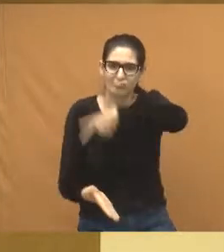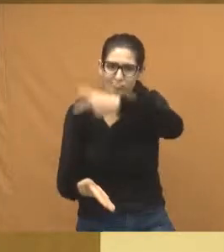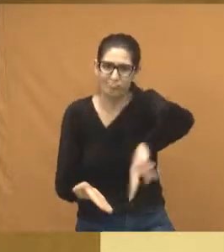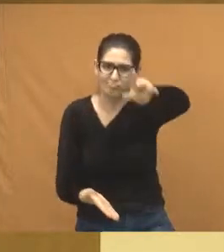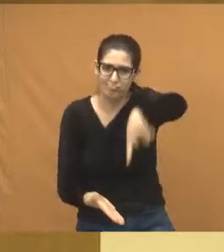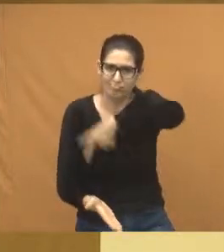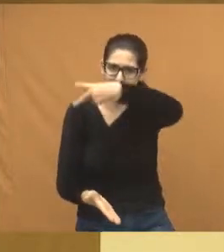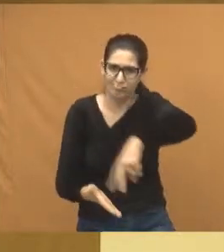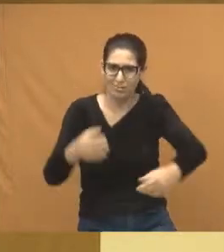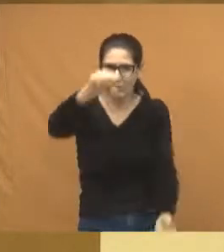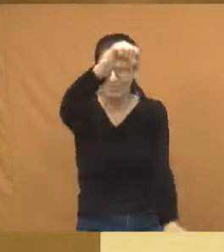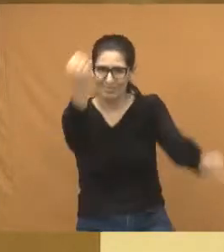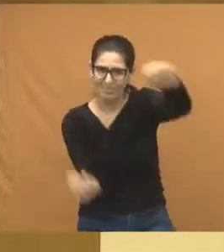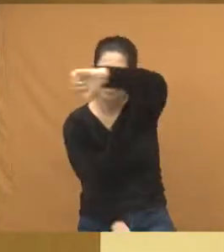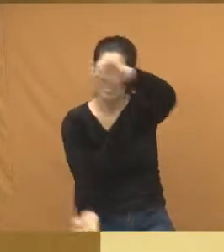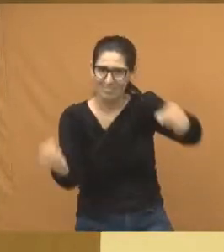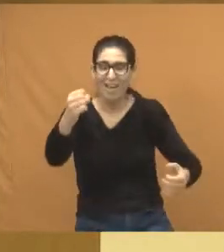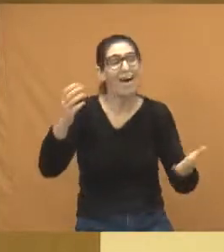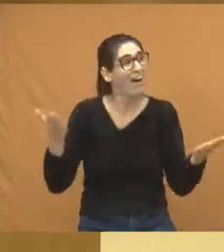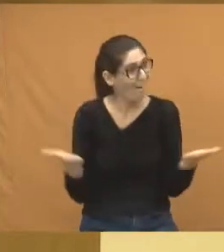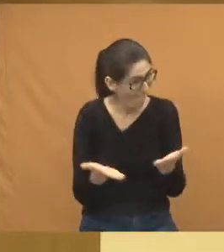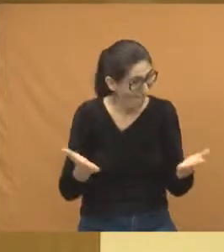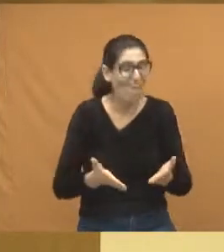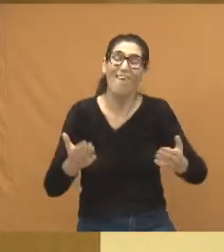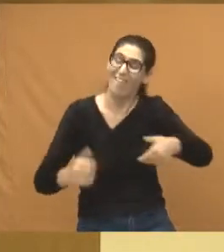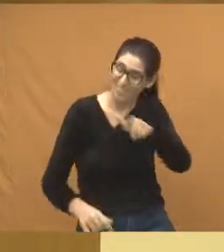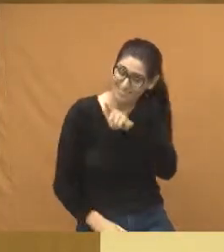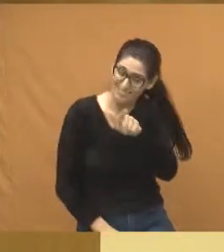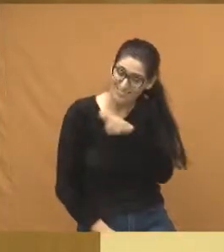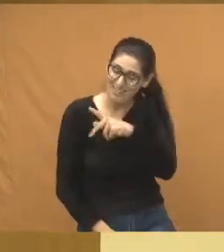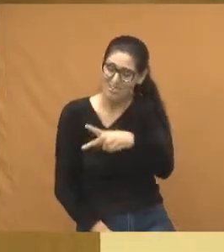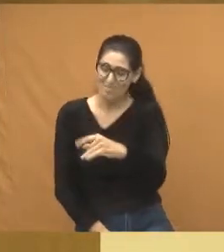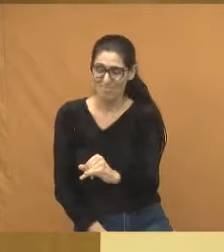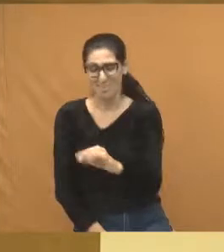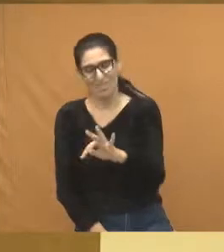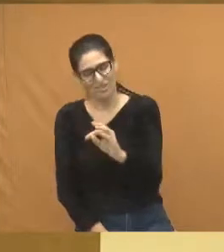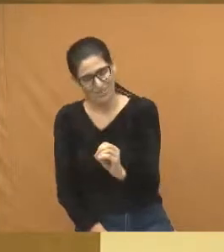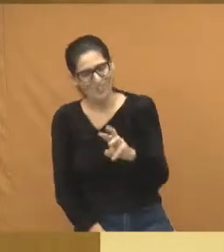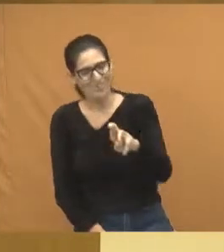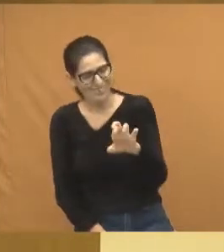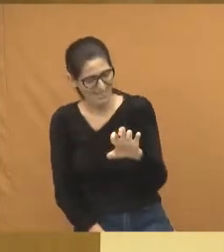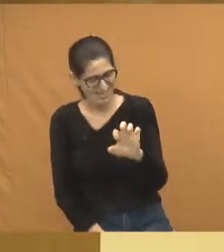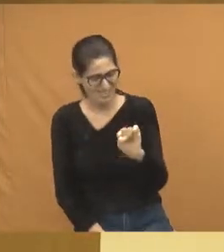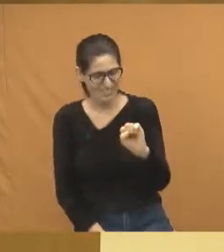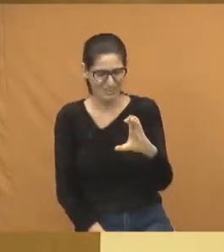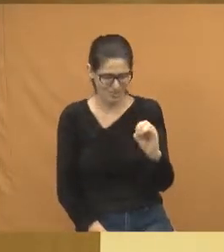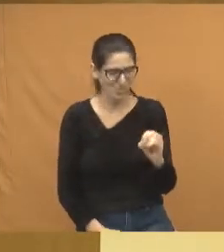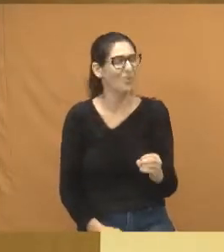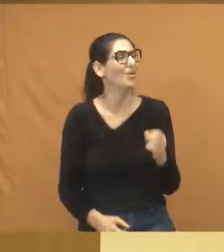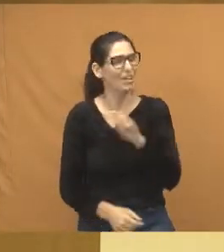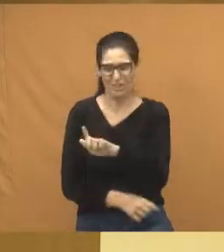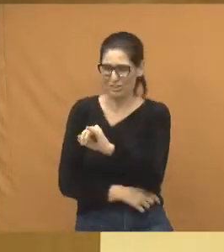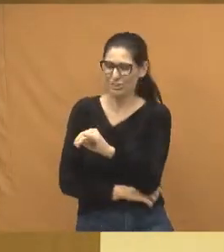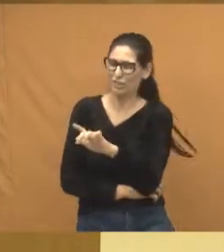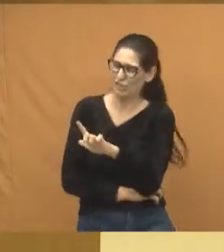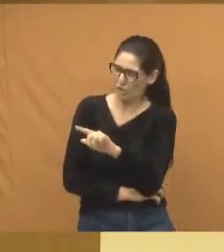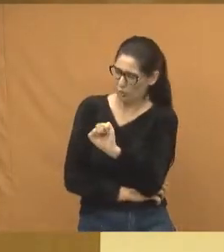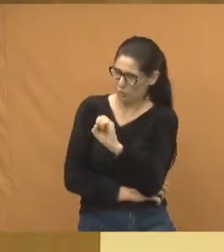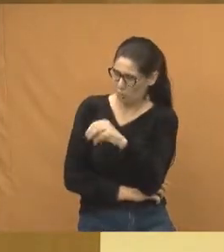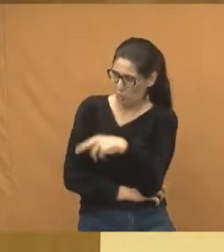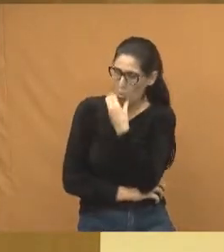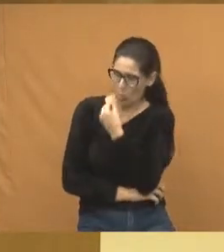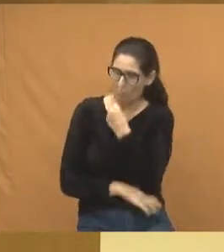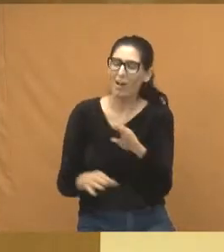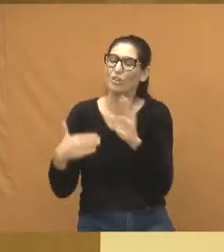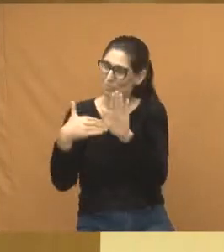indicou também para o Jardim Pitoresco, a qual você é aí o protagonista dessa história, Gilson. Mas eu quero dizer que eu também apontei uma